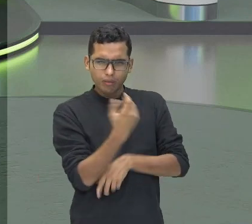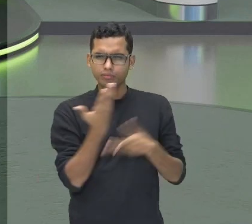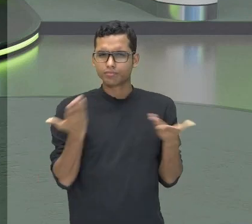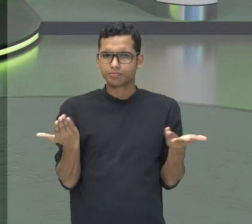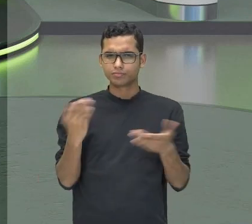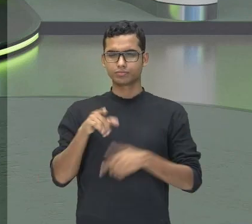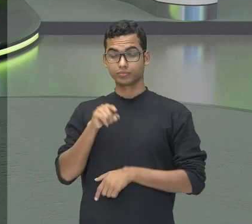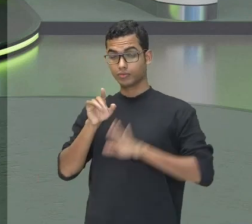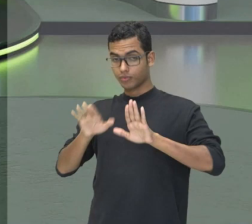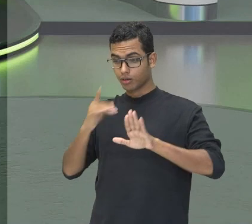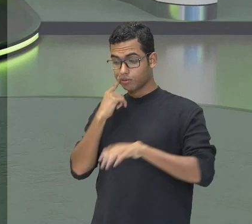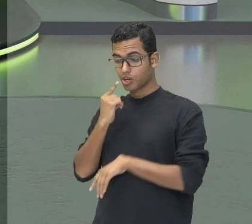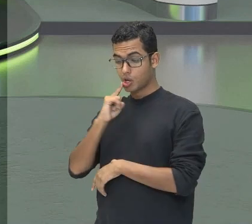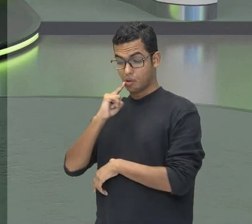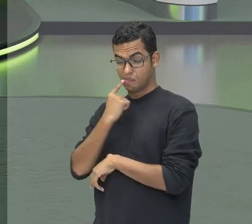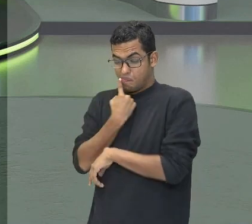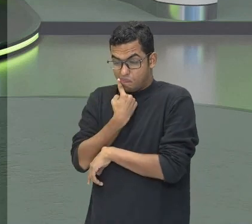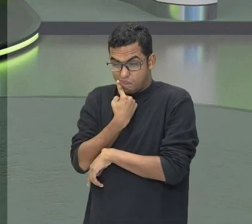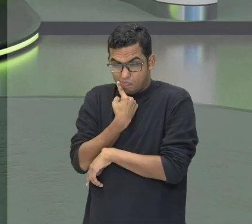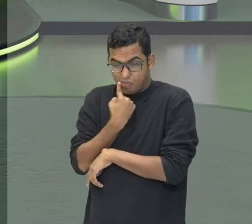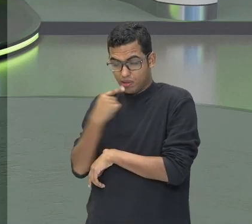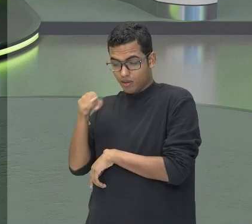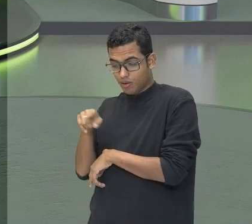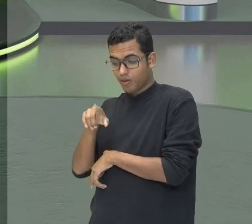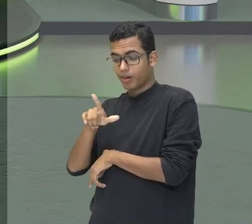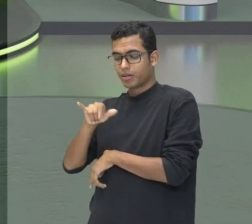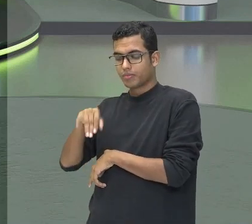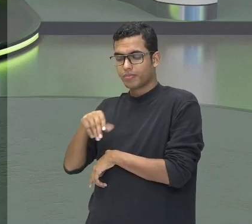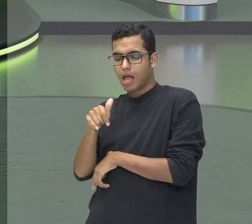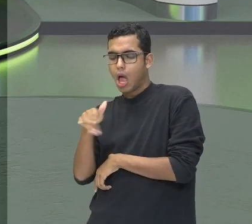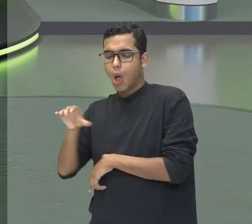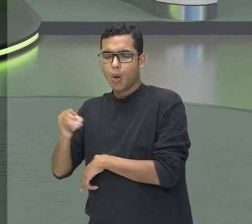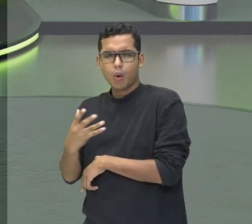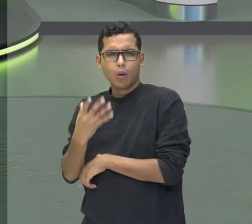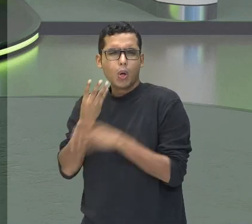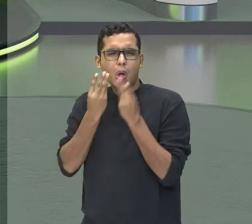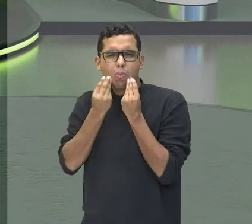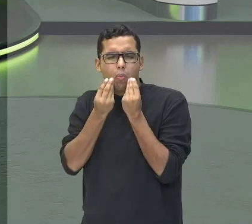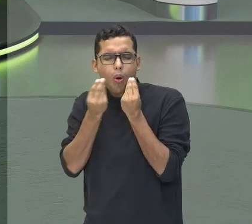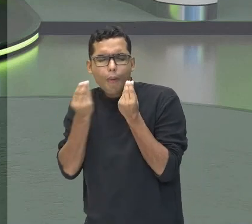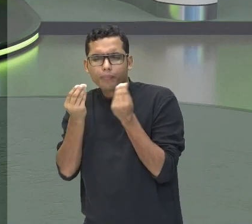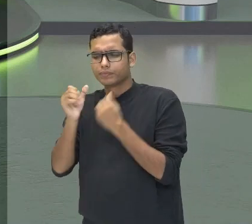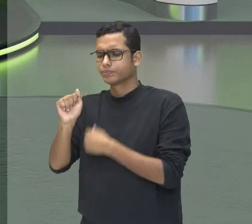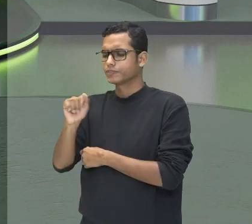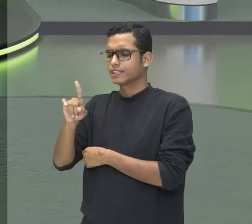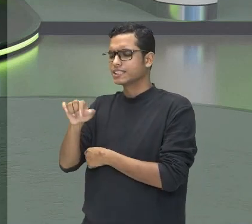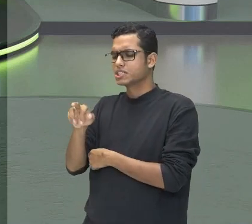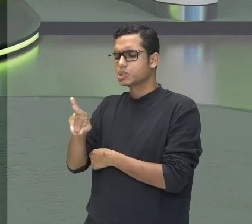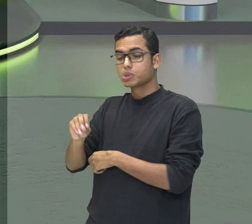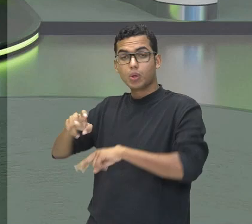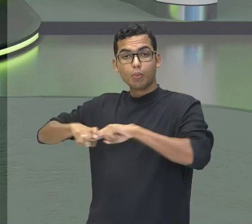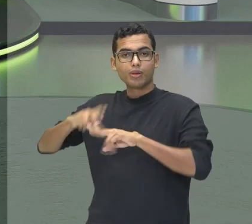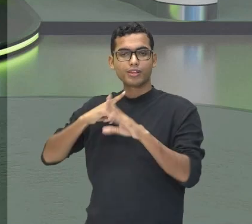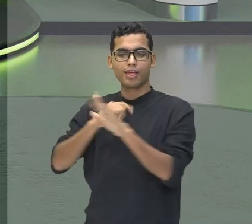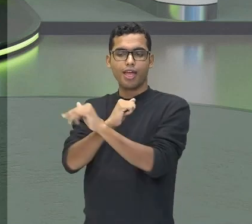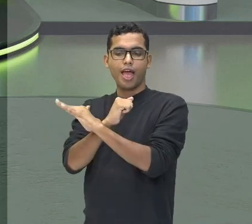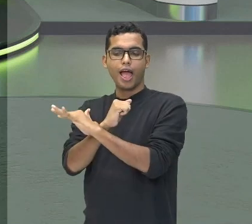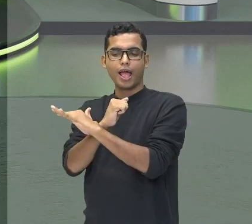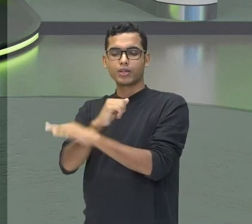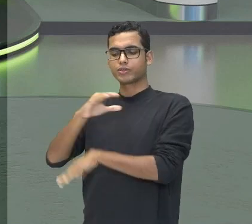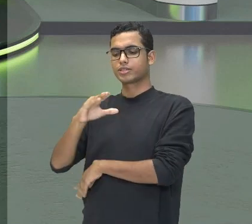uma grande quantidade de ácido, é o ácido cítrico, e pouca quantidade